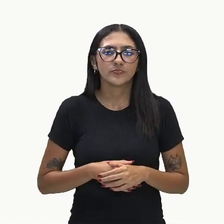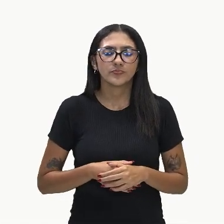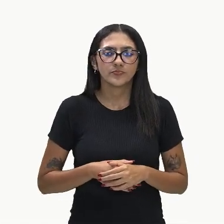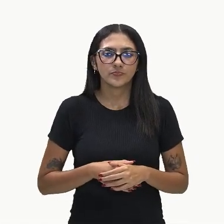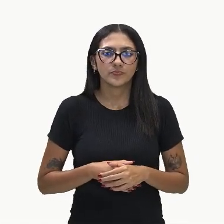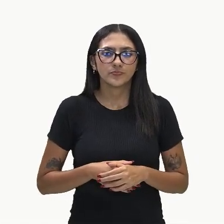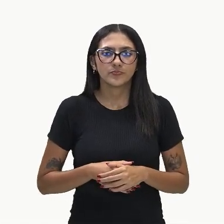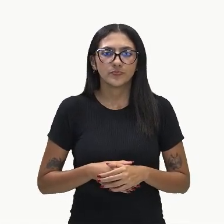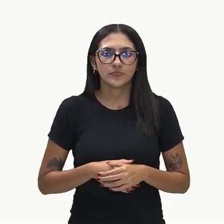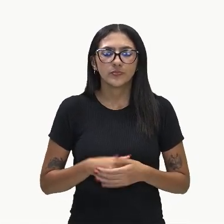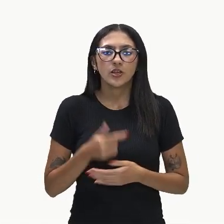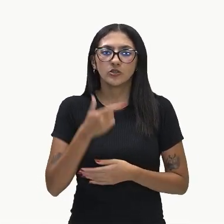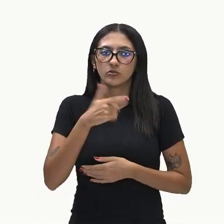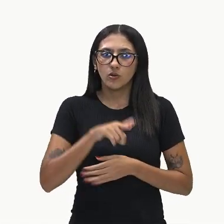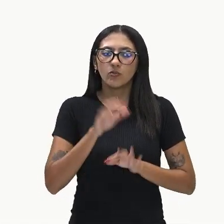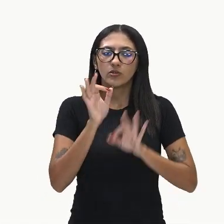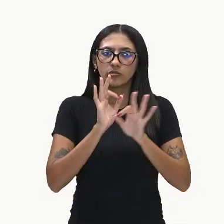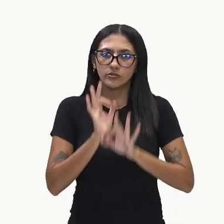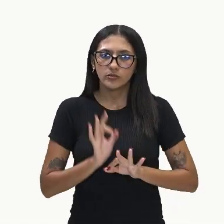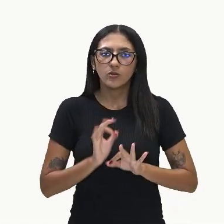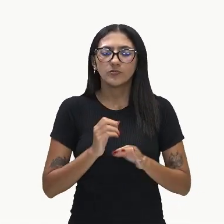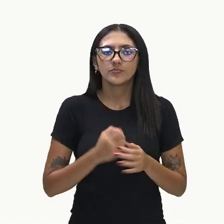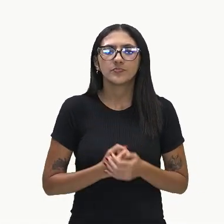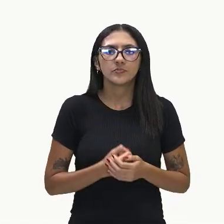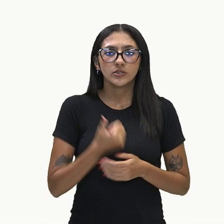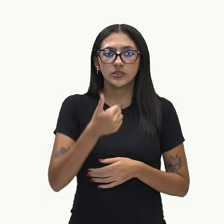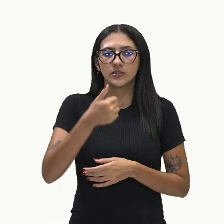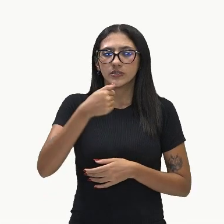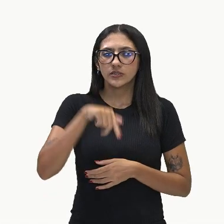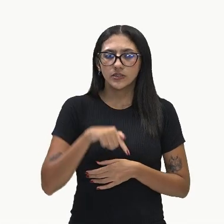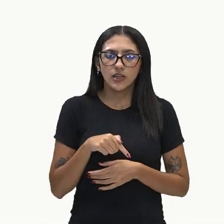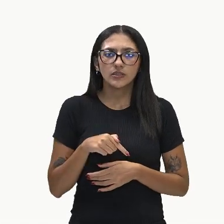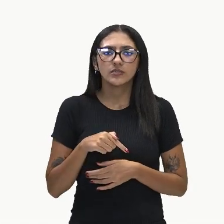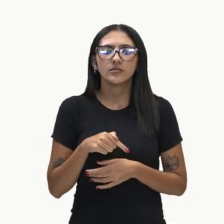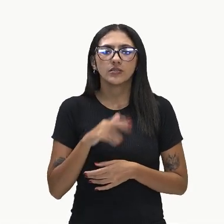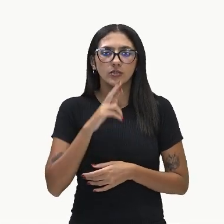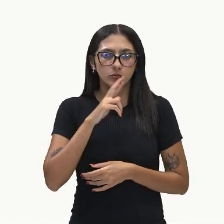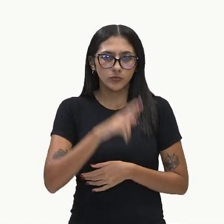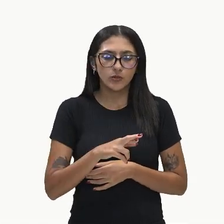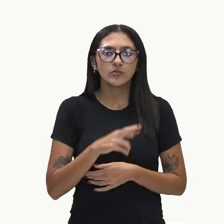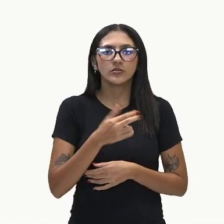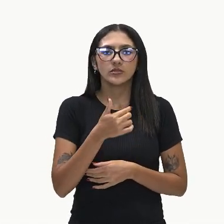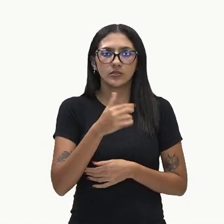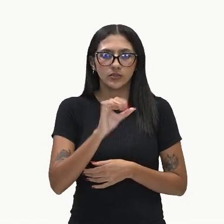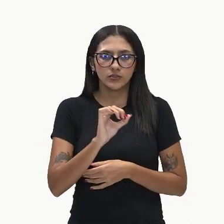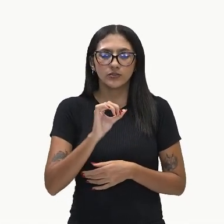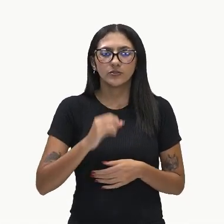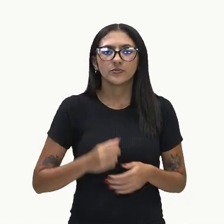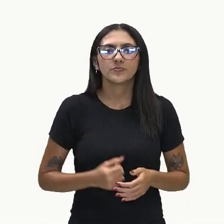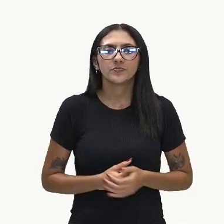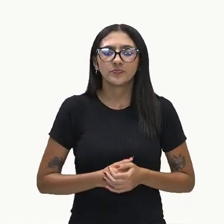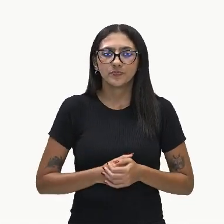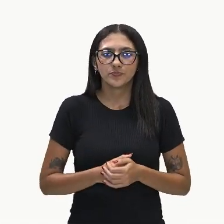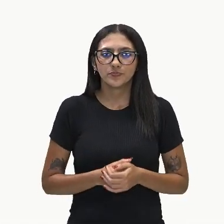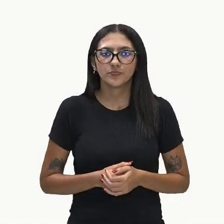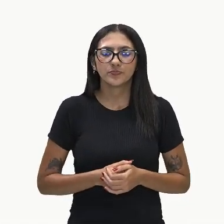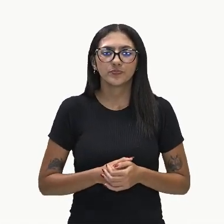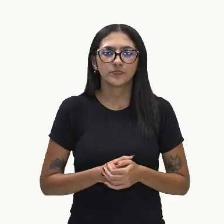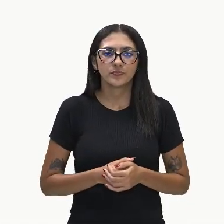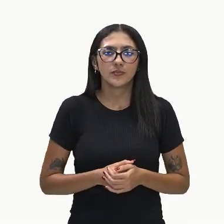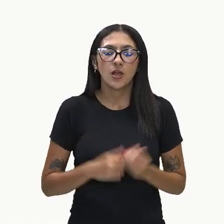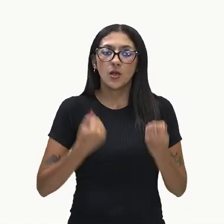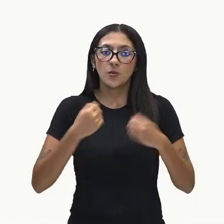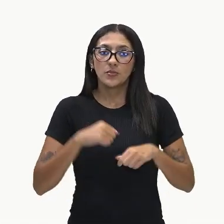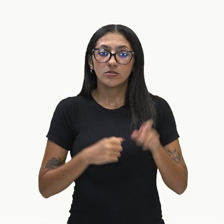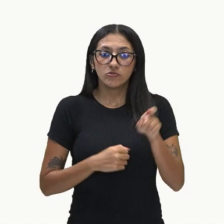E aí eu vou fazer aqui meu cálculozinho, 17 menos 7, que é 10. E como eu tenho que deixar meu x sozinho, eu vou